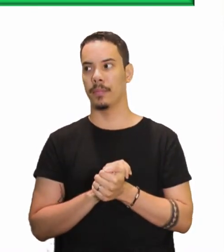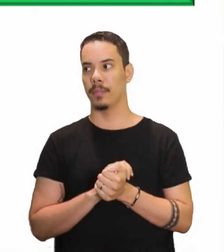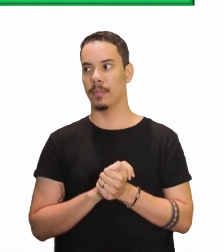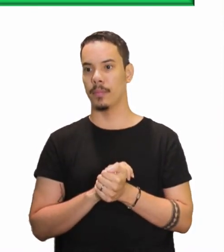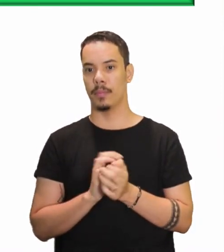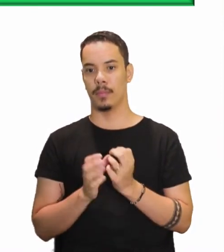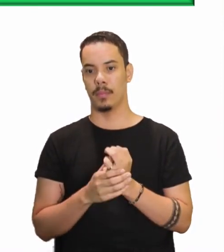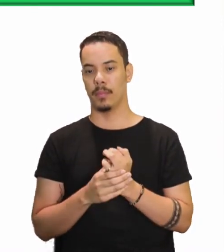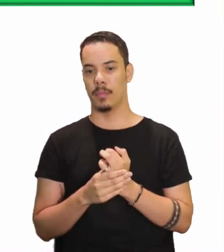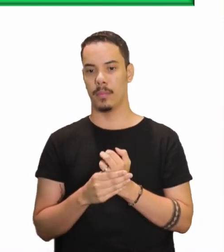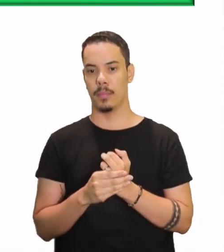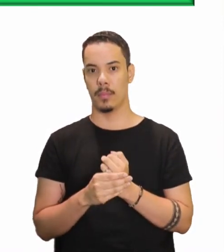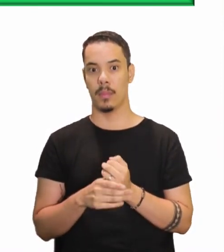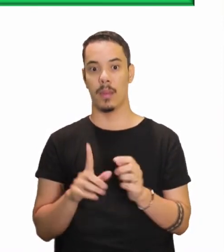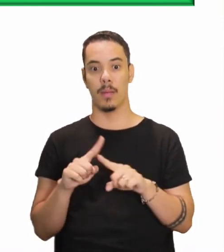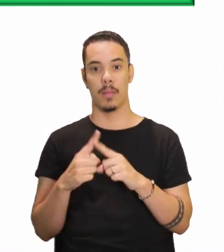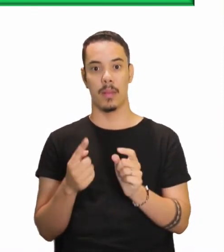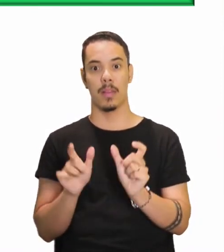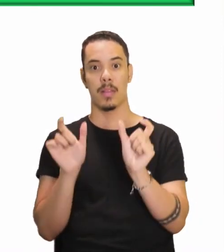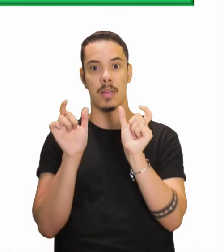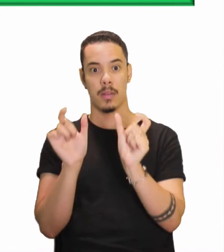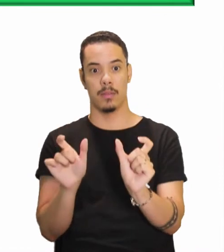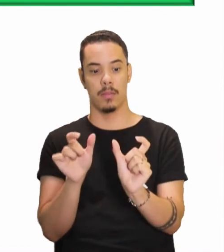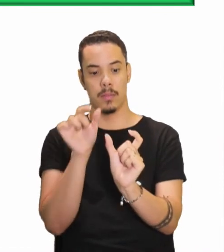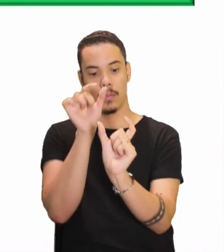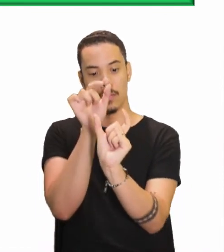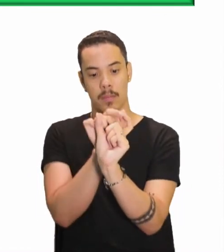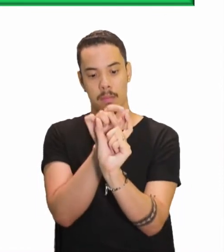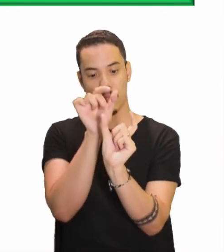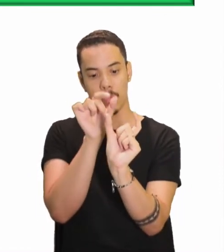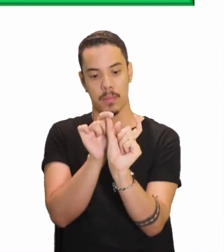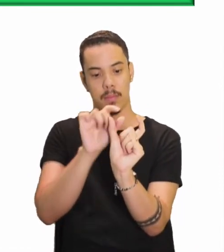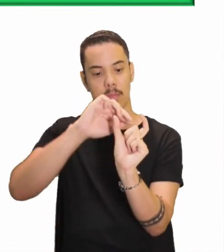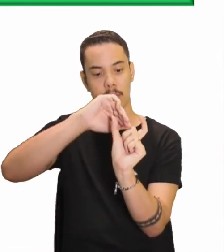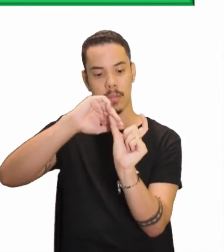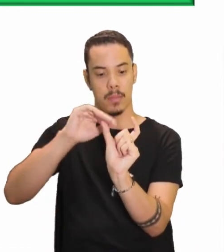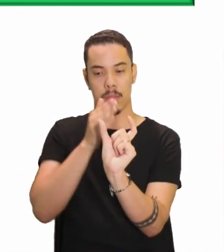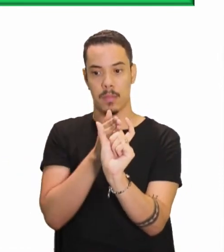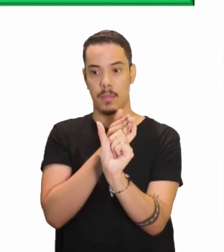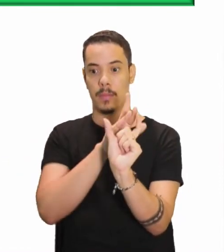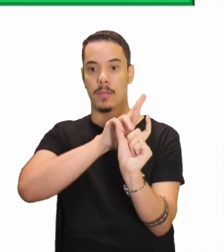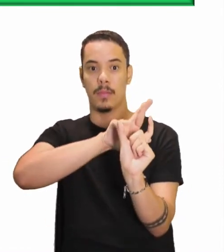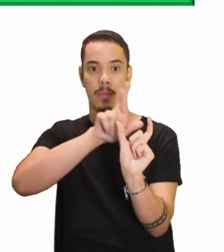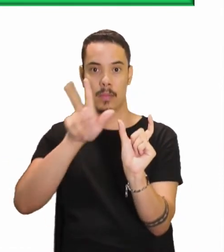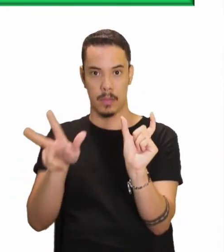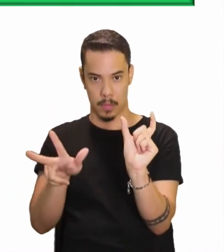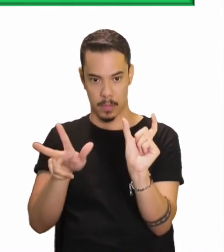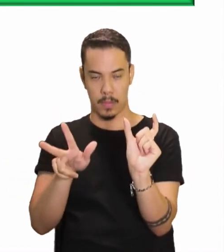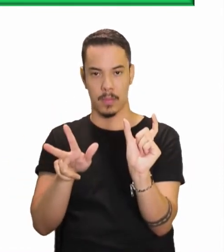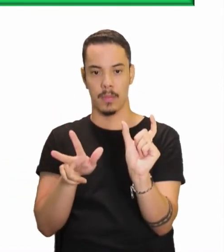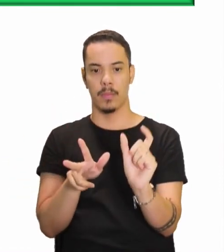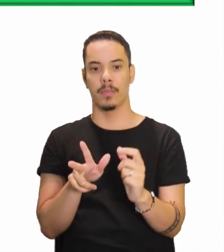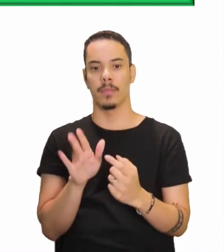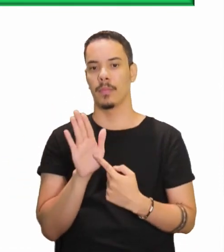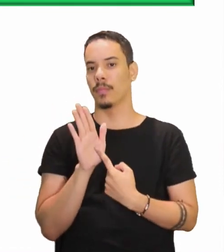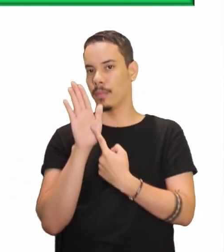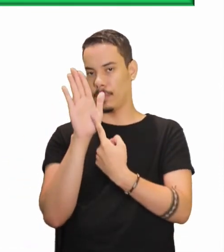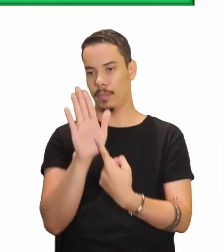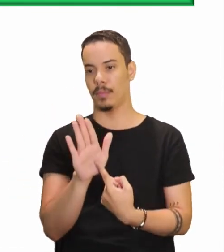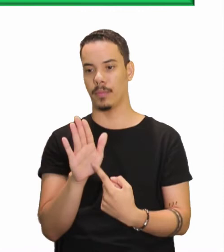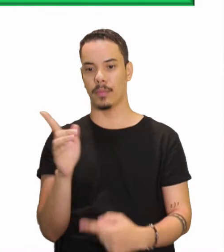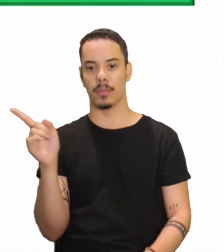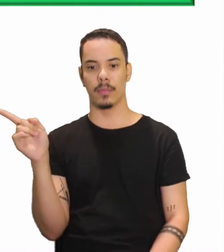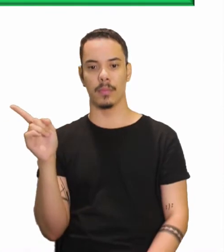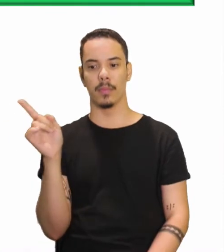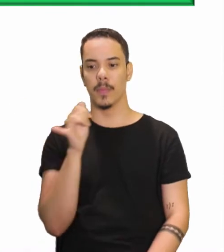a sílabas diferentes. Vamos ver aí no exemplo como é que fica essas sílabas aí em sílabas